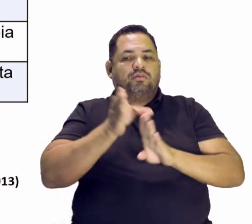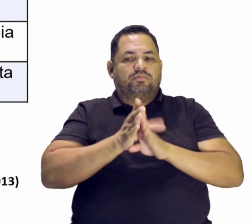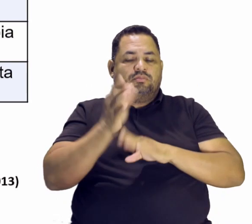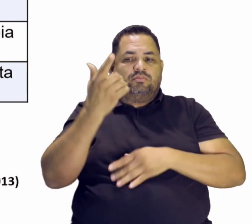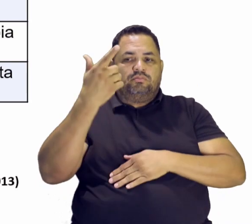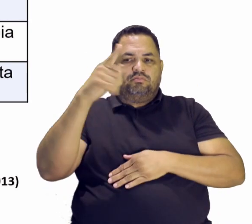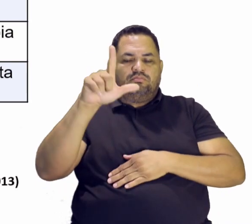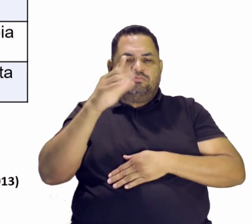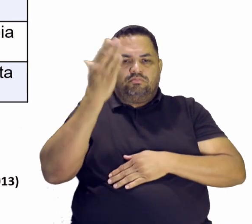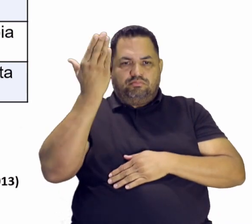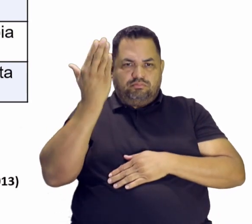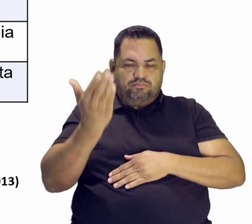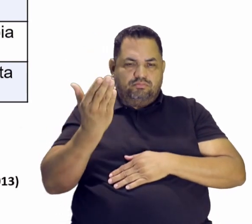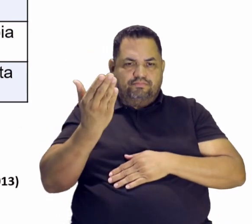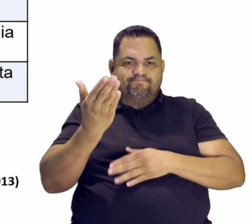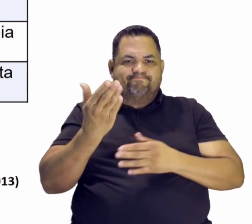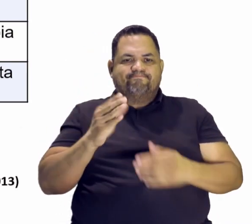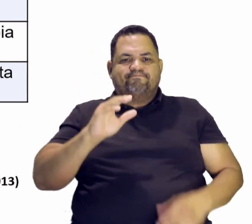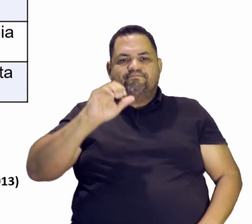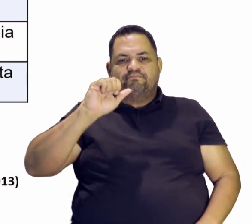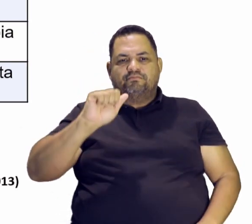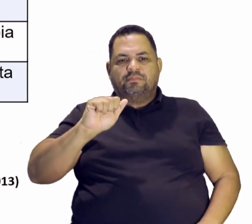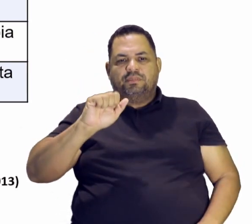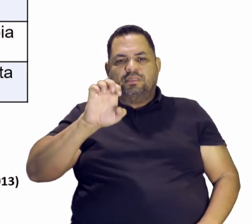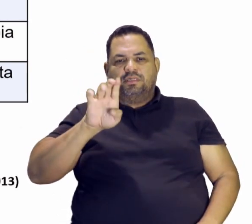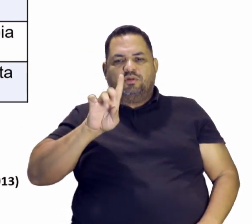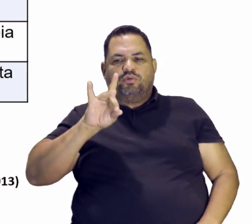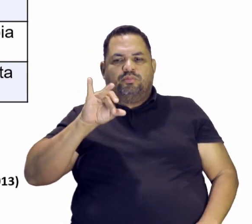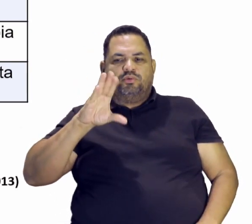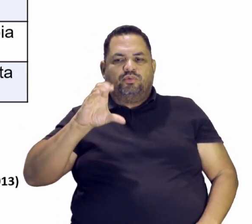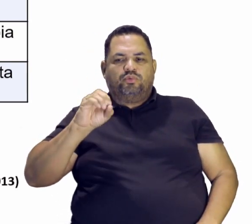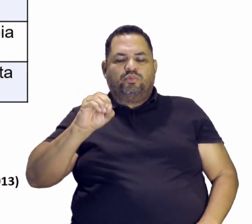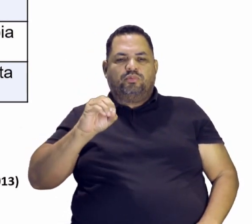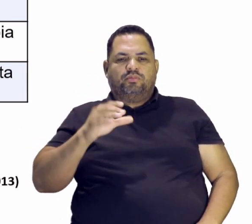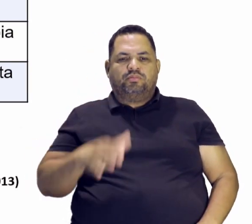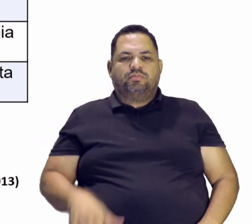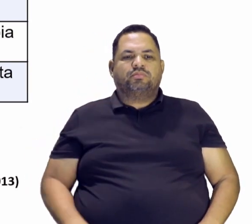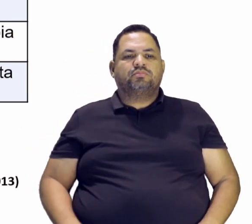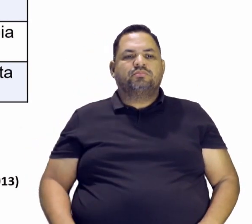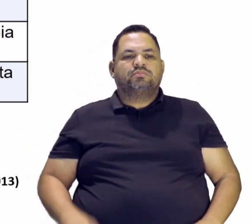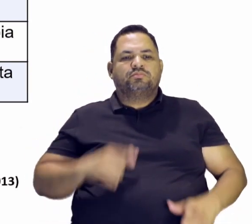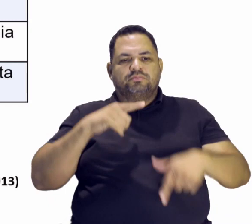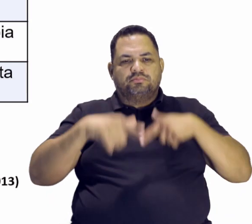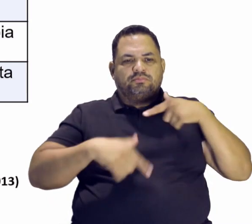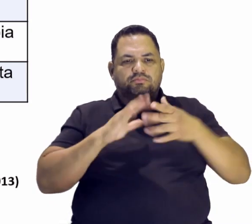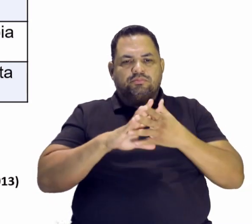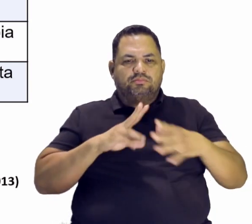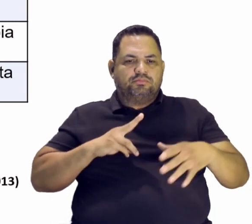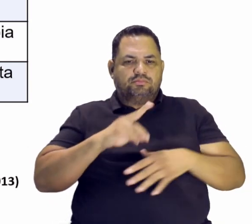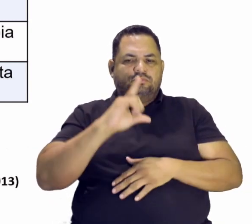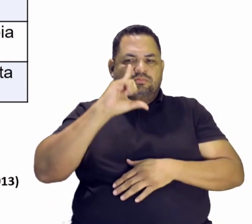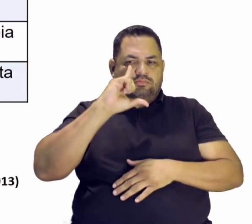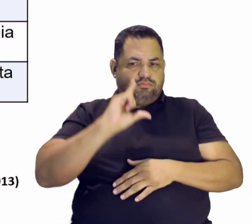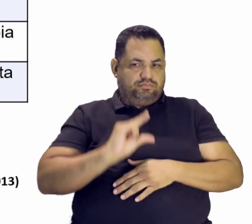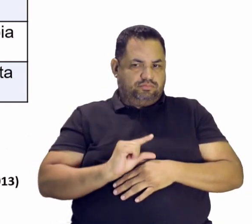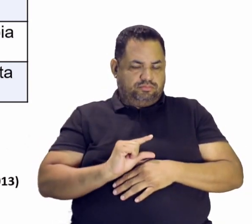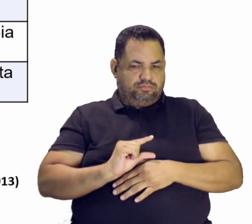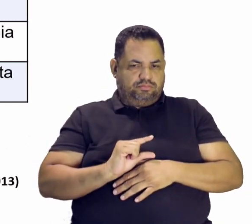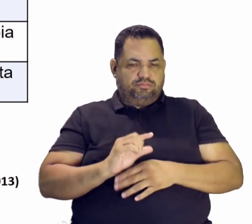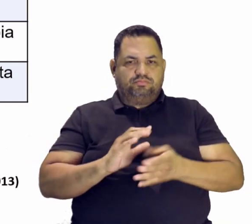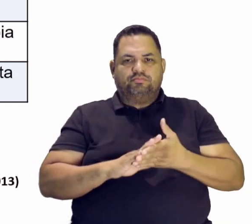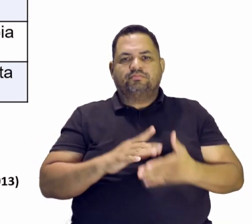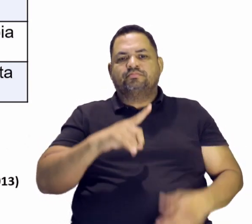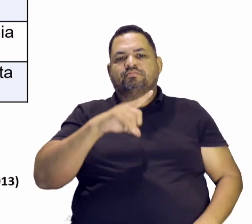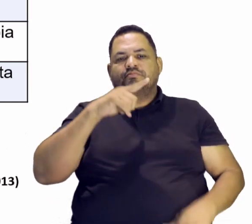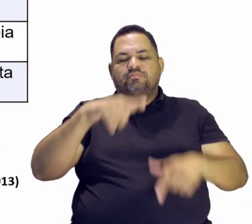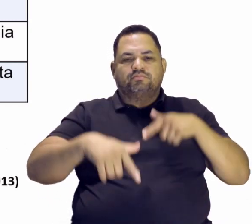essa parte, ele tem que ser aeróbio e o nível de produção de força tem que ser um pouco mais baixo. Então, eu vou trabalhar mais